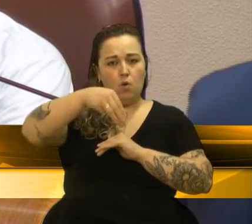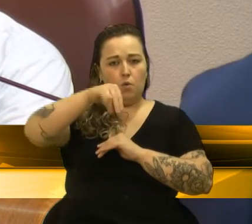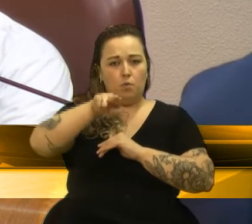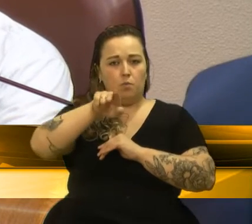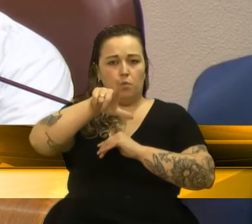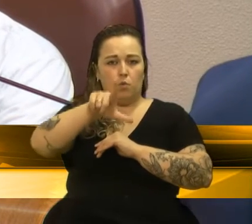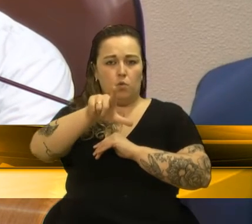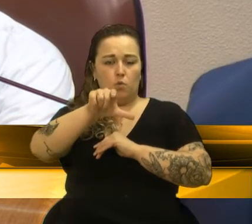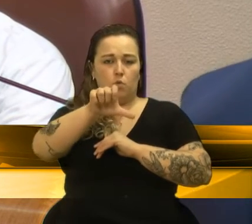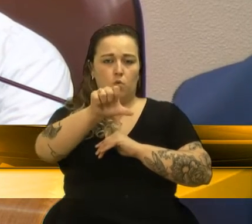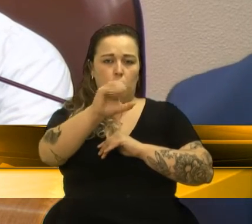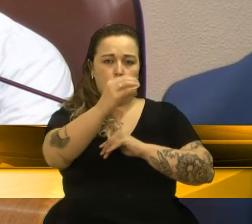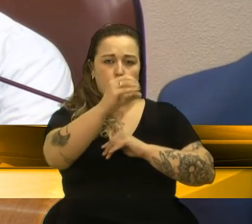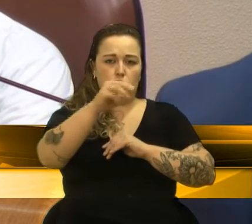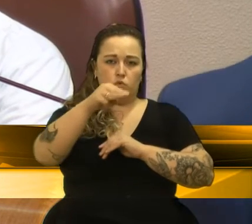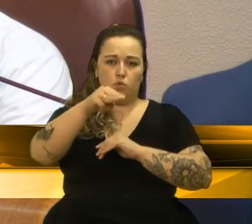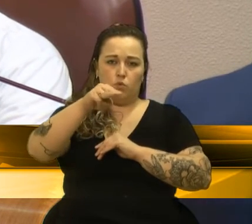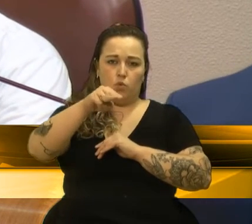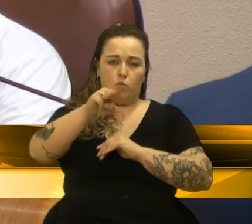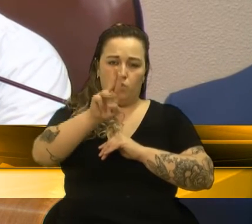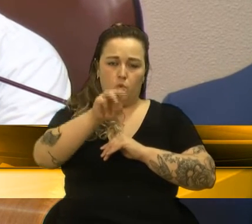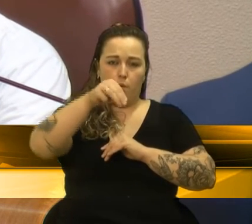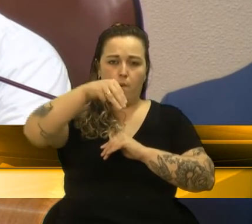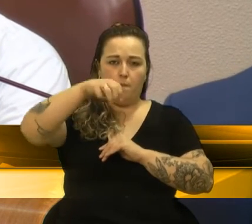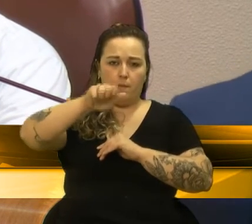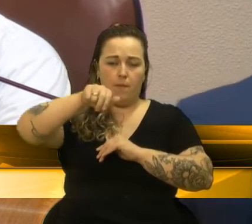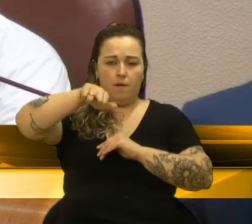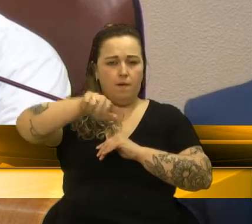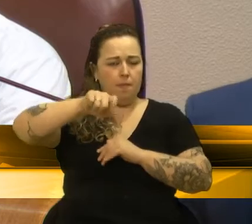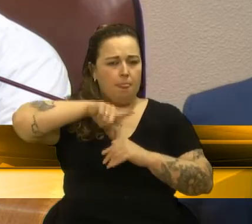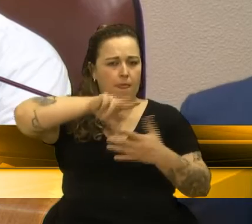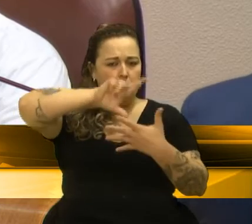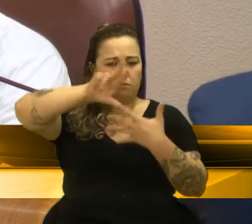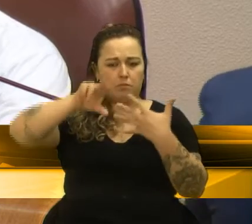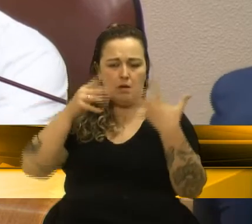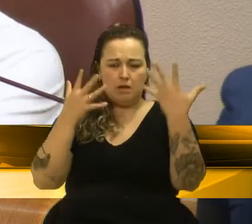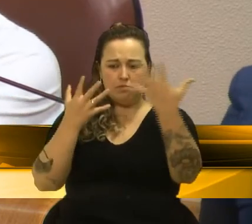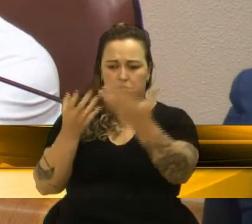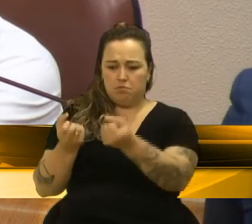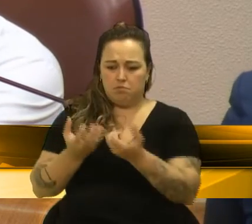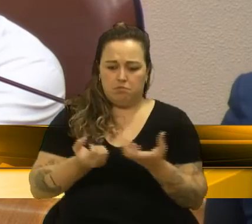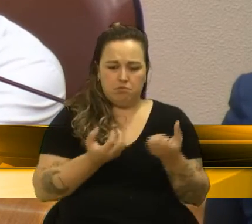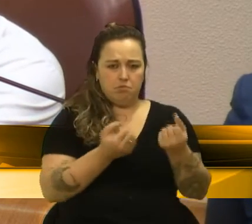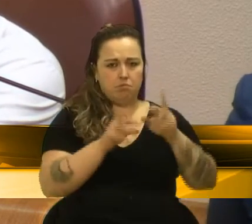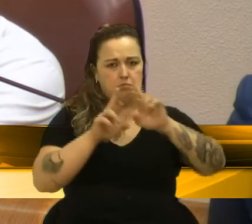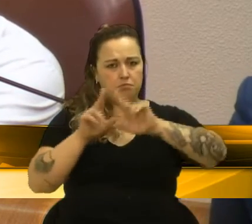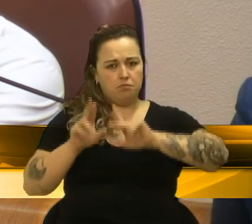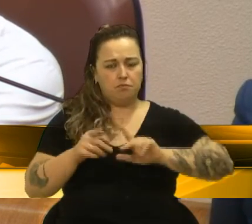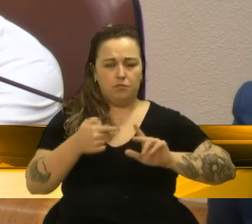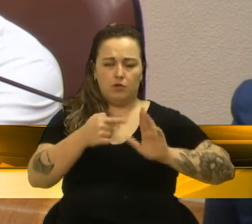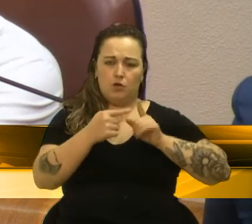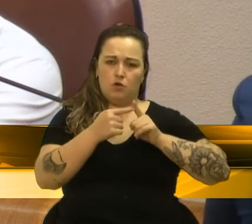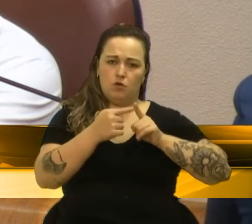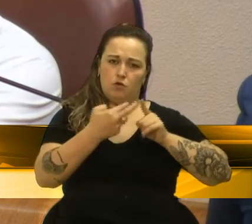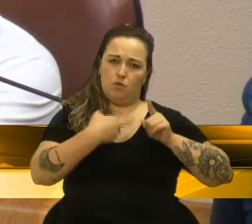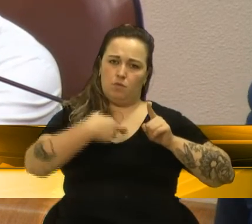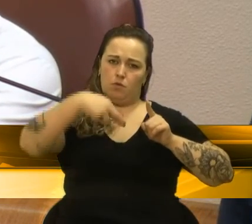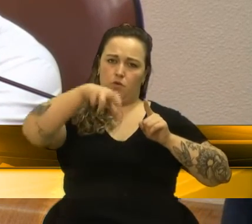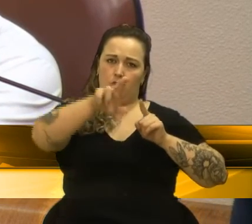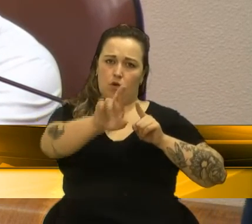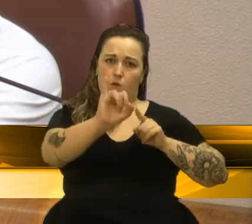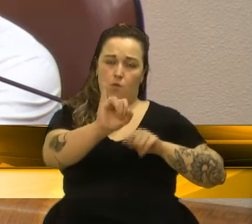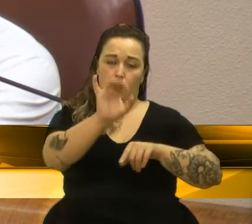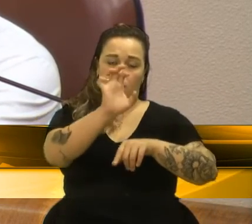para efeitos constitucionais entre religiões e seitas religiosas. O critério a ser utilizado para se saber se o Estado deve